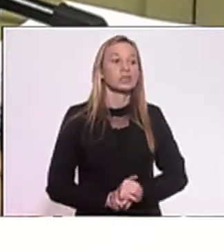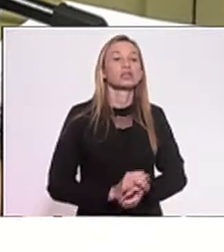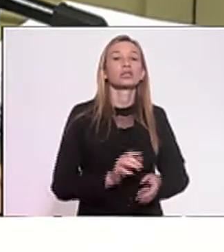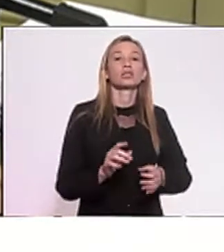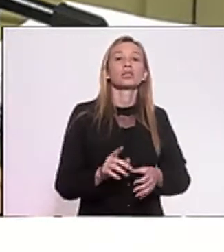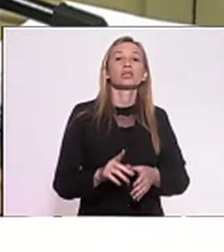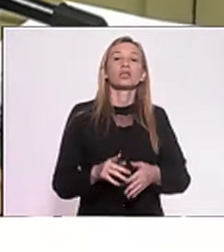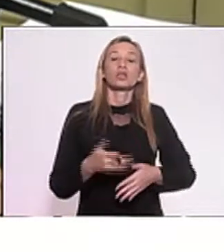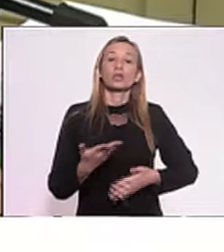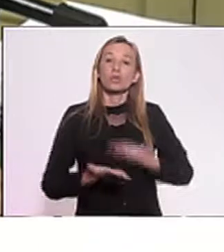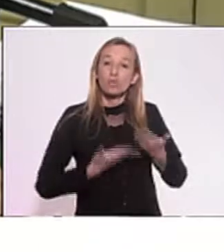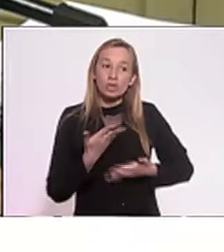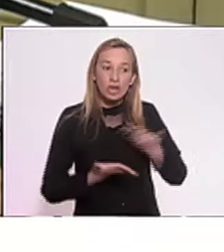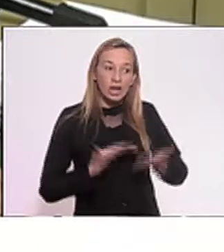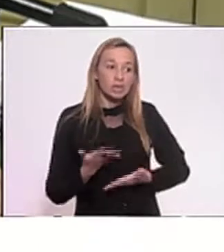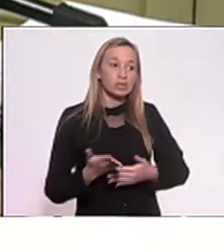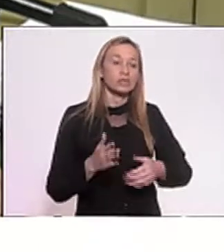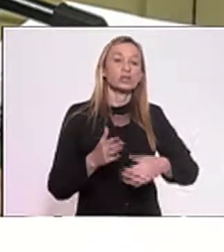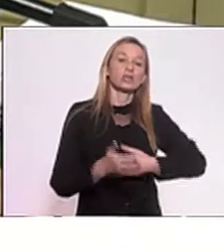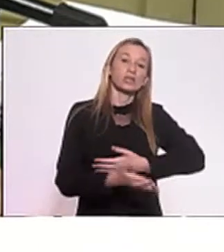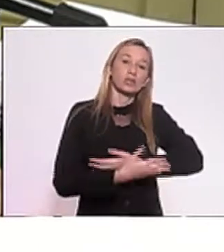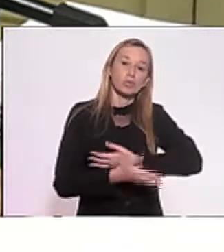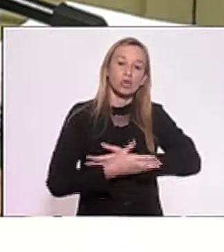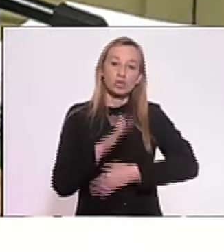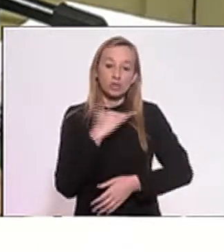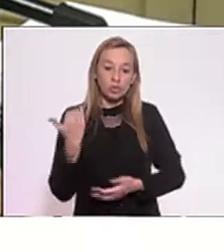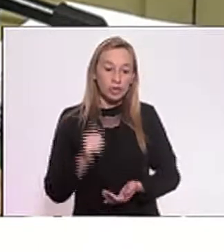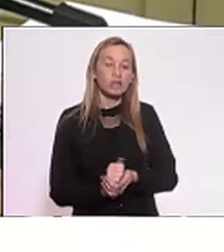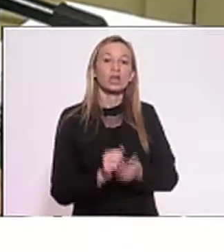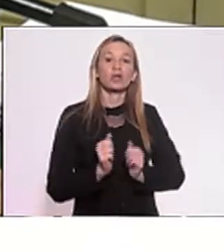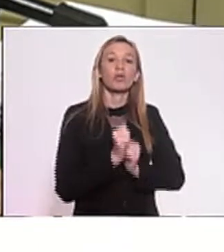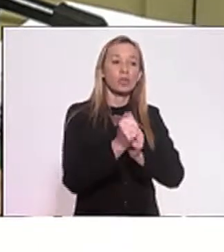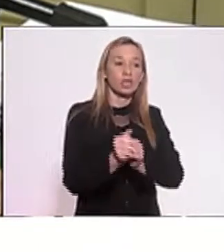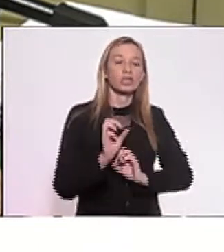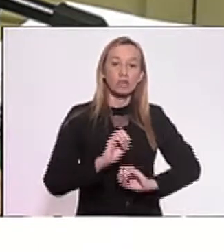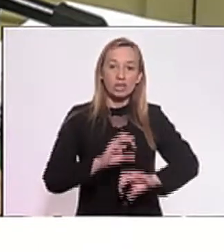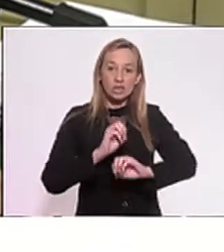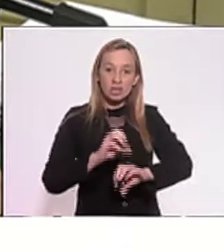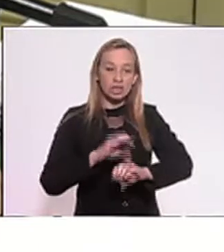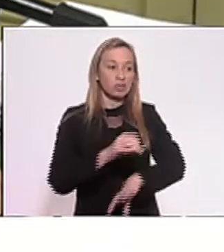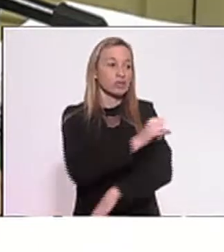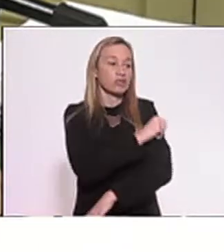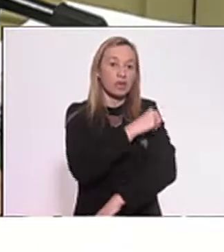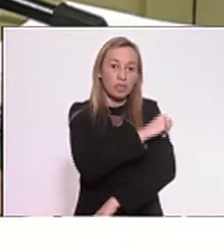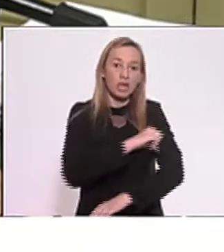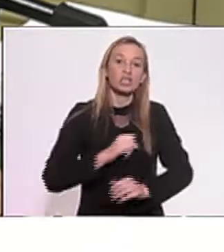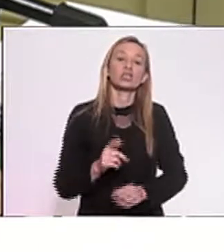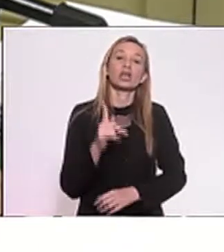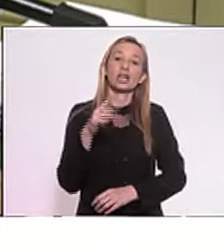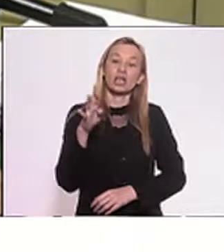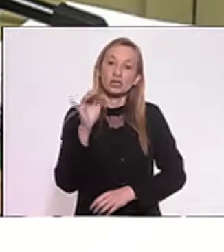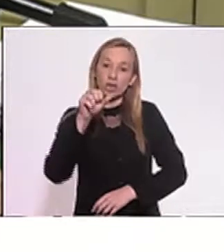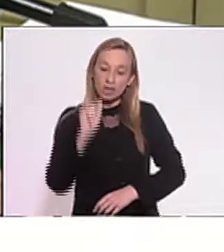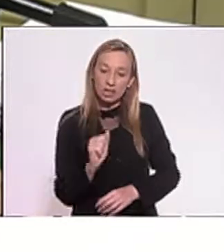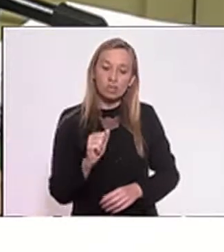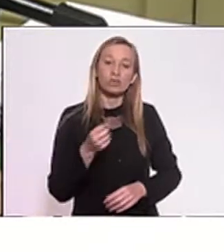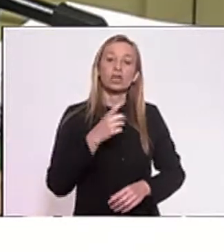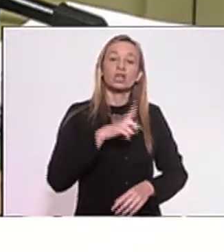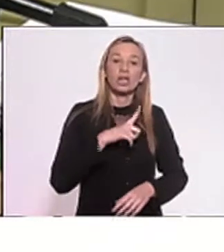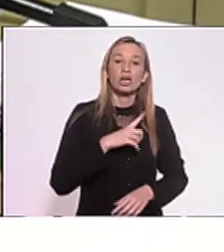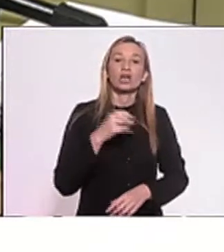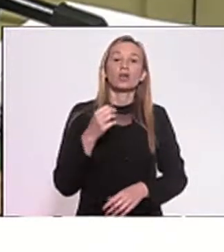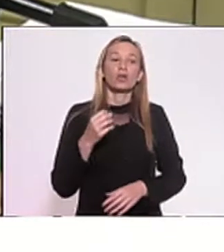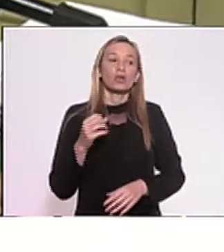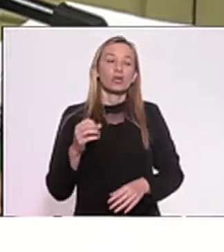mortes maternas e neonatais. Acompanhar o ensino de enfermagem obstétrica, zelando para que a graduação tenha boas condições